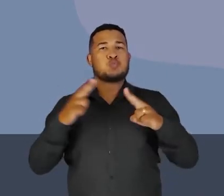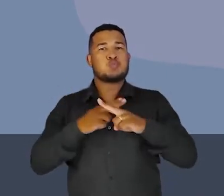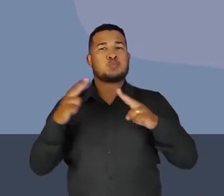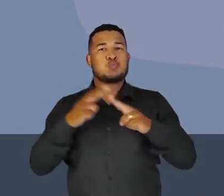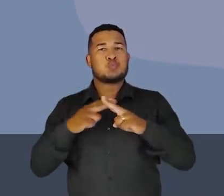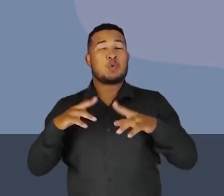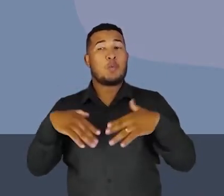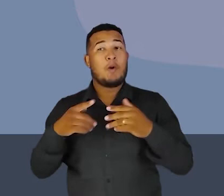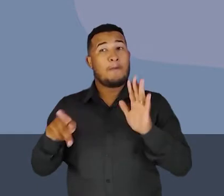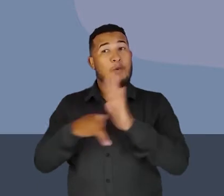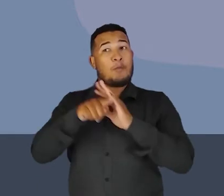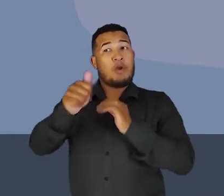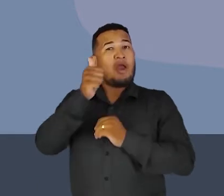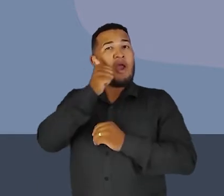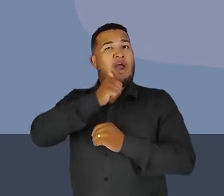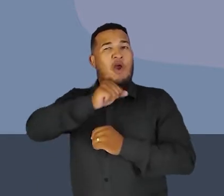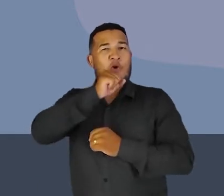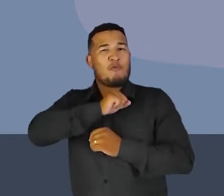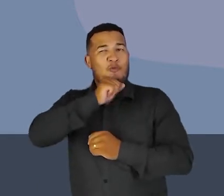negligenciados à senhora?